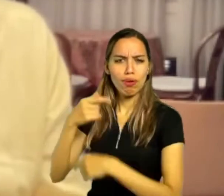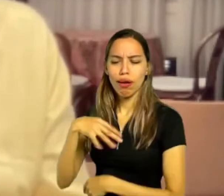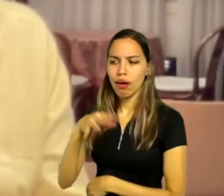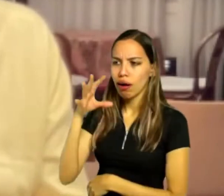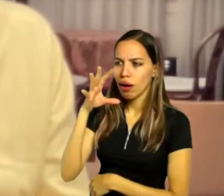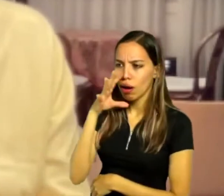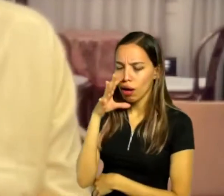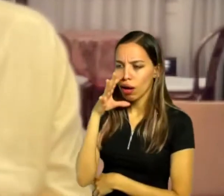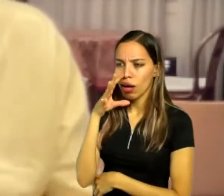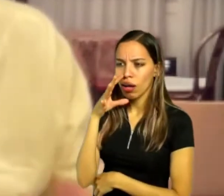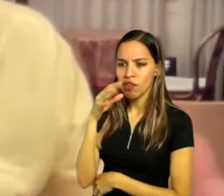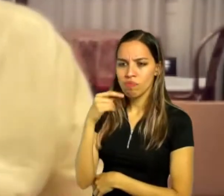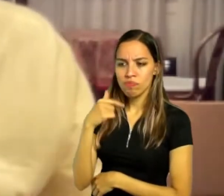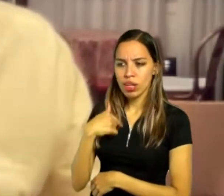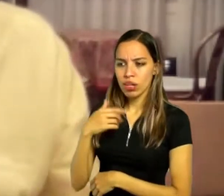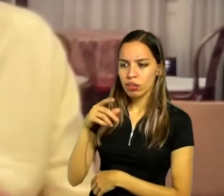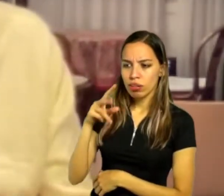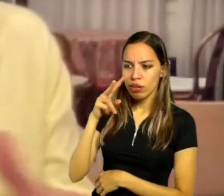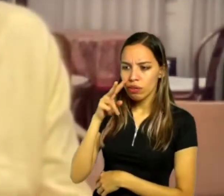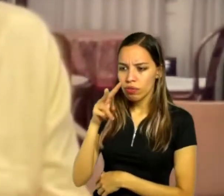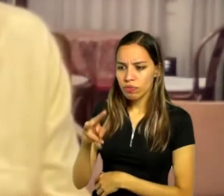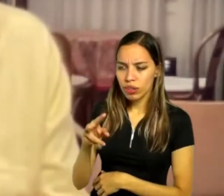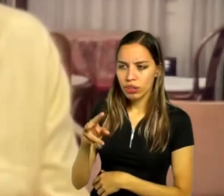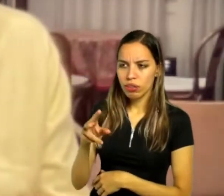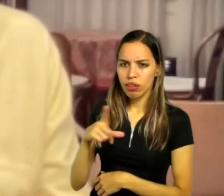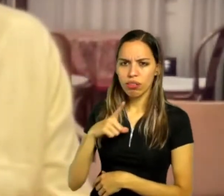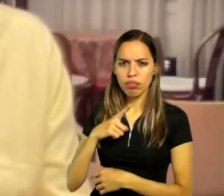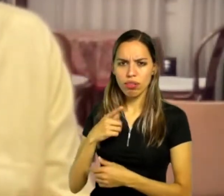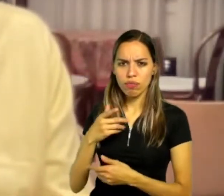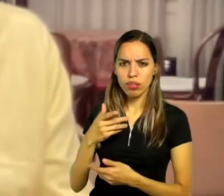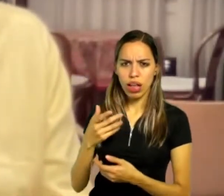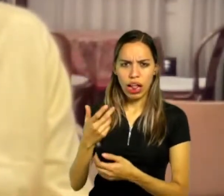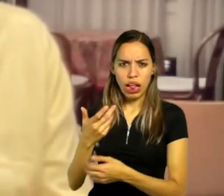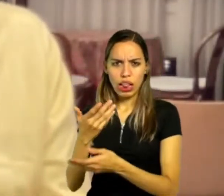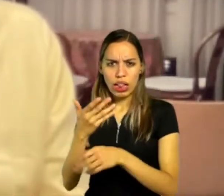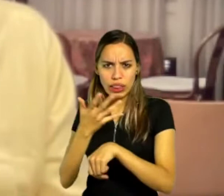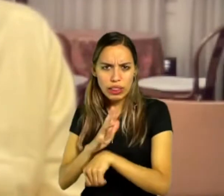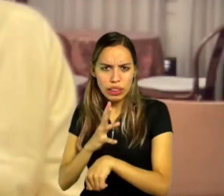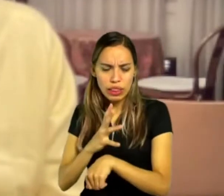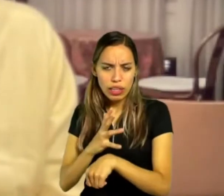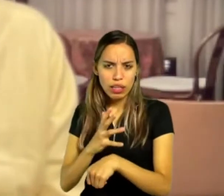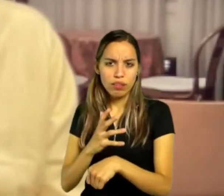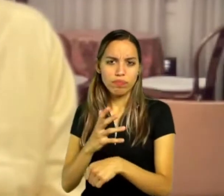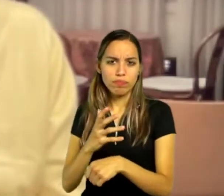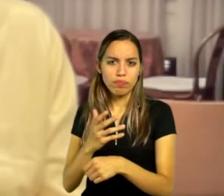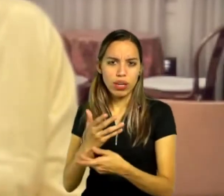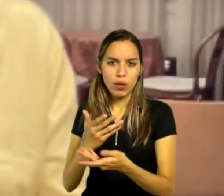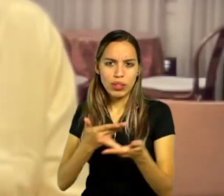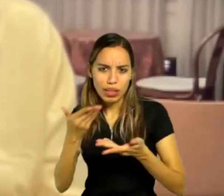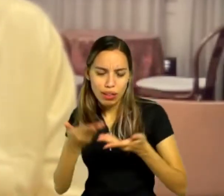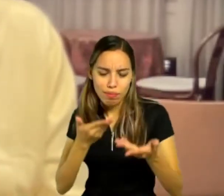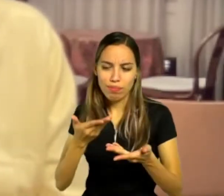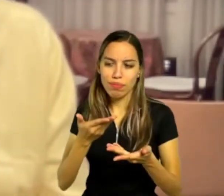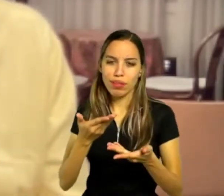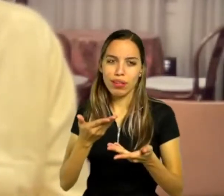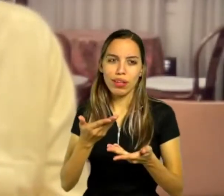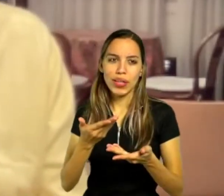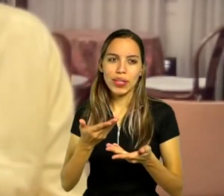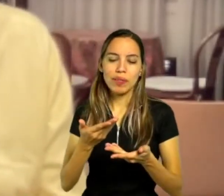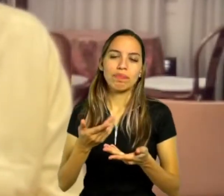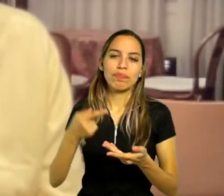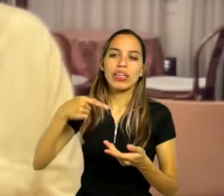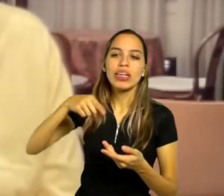depois da quimioterapia, o desenvolvimento da quimioterapia, que estava ensaiando os